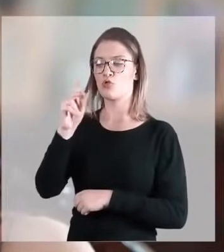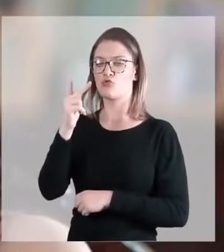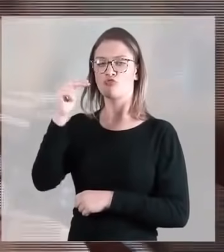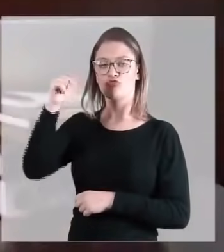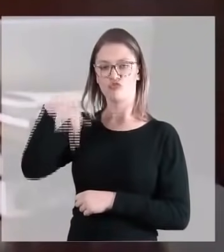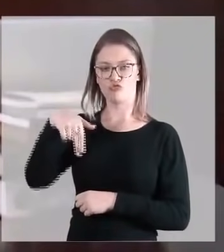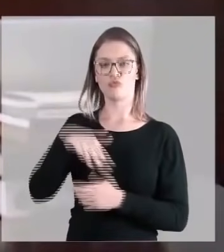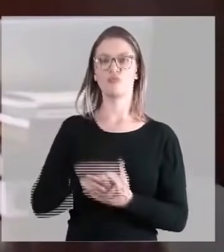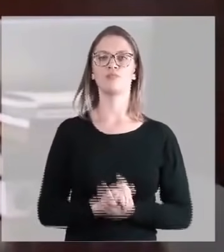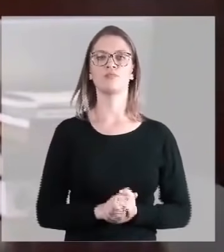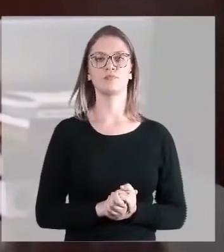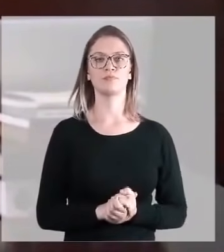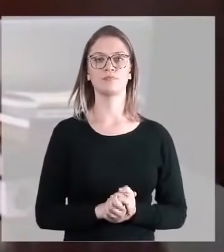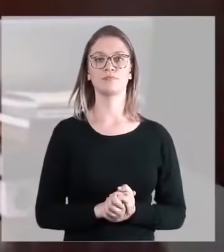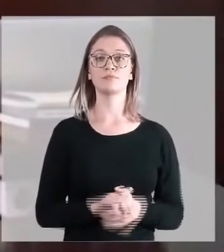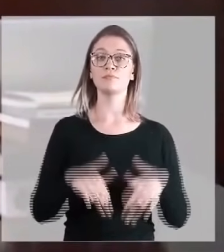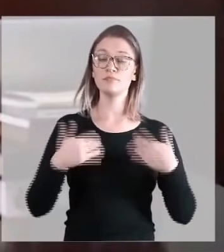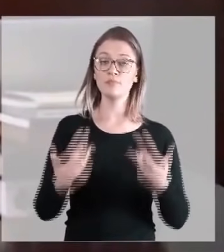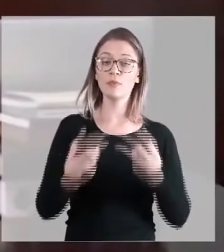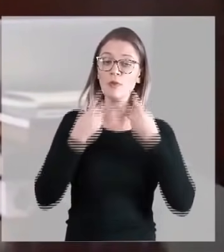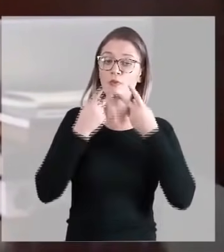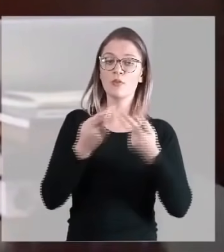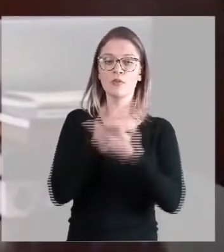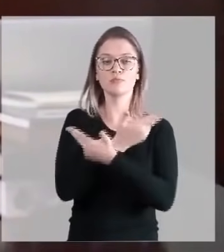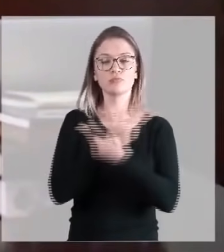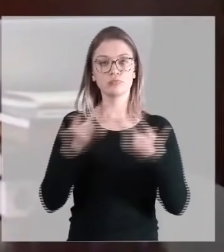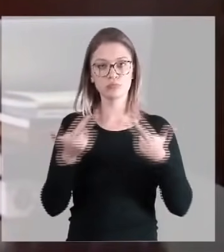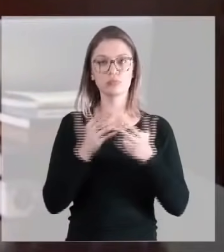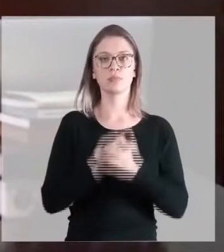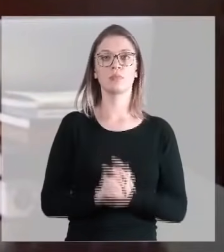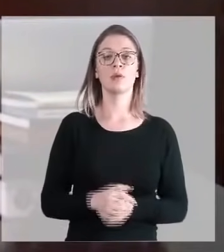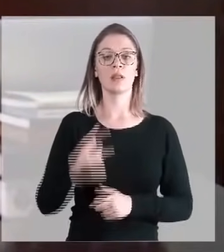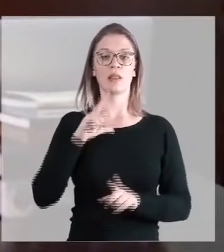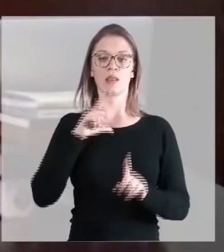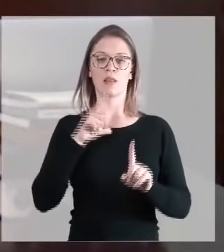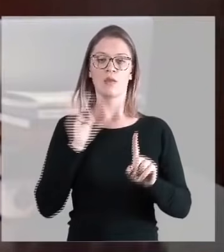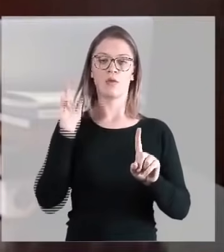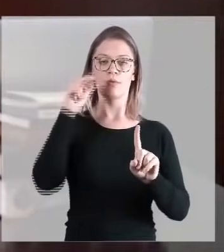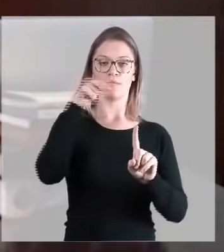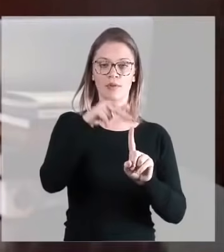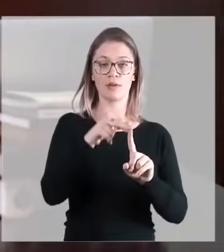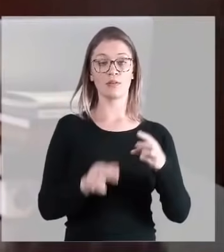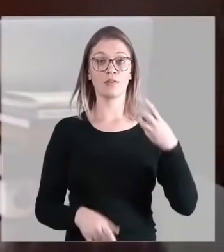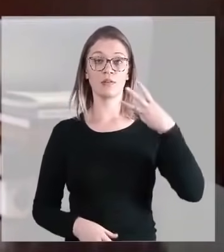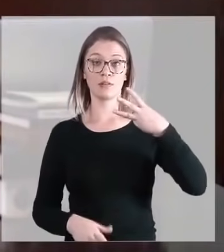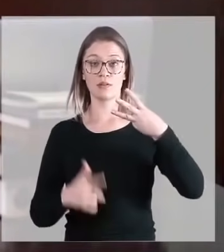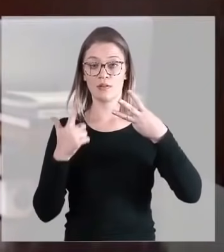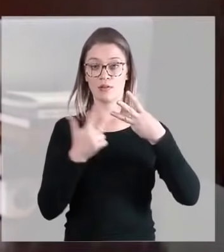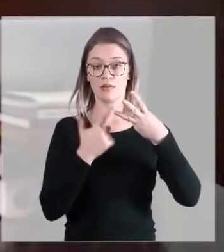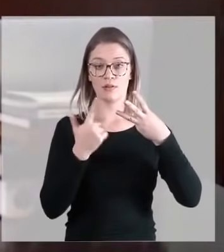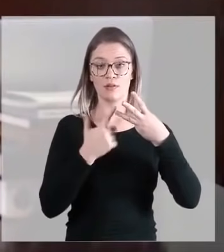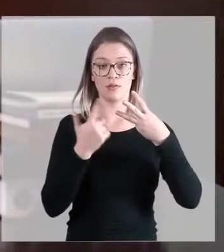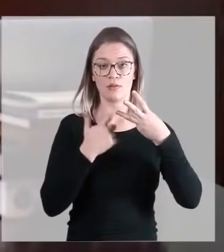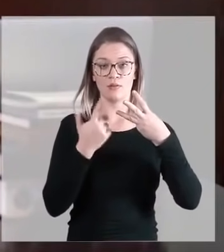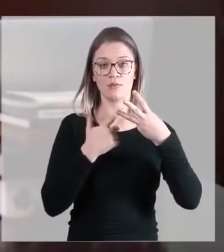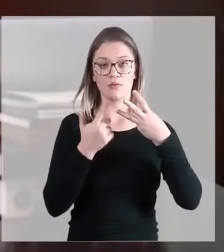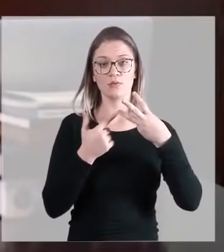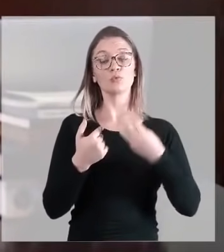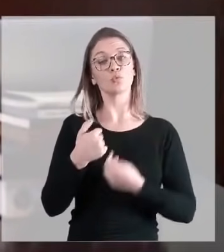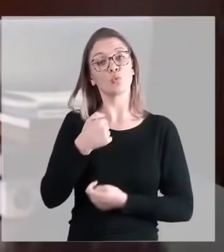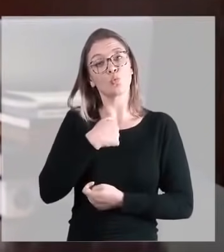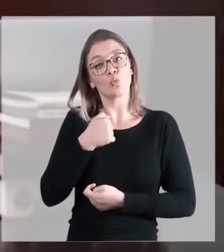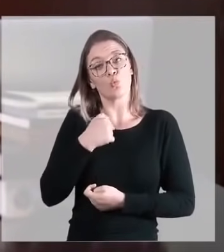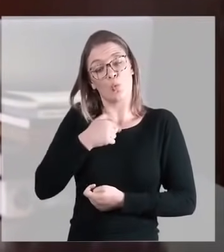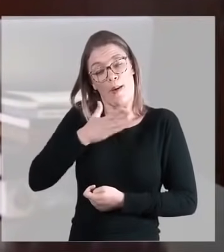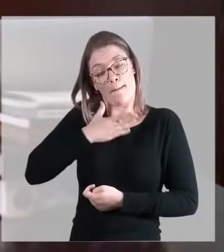de Hopkins. Para comentar um pouco sobre esse caso, eu uso como referência três livros. Um que é de minha autoria, que conveniente,